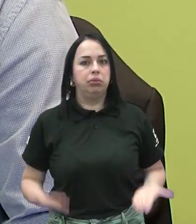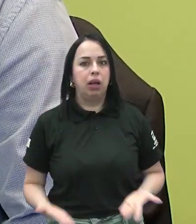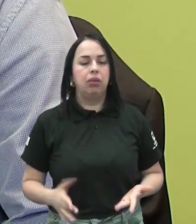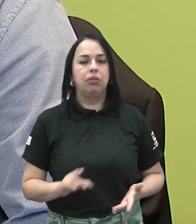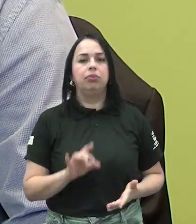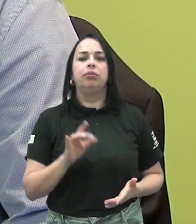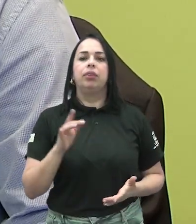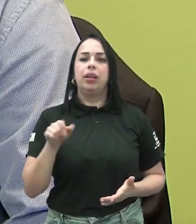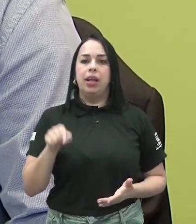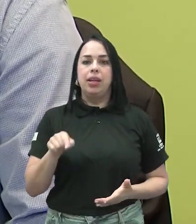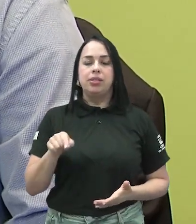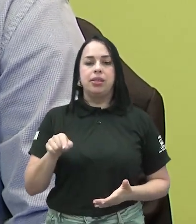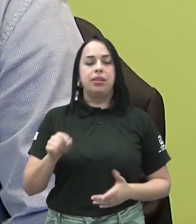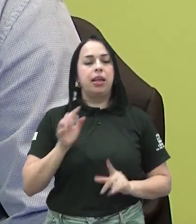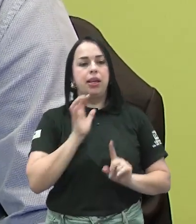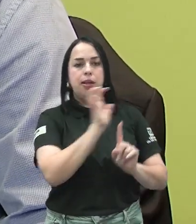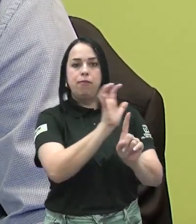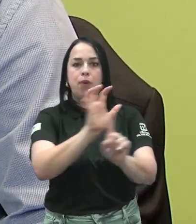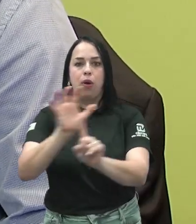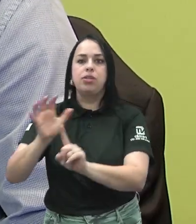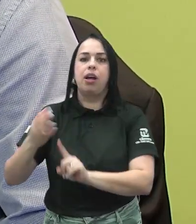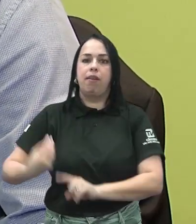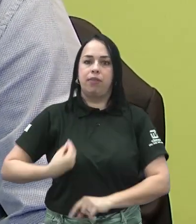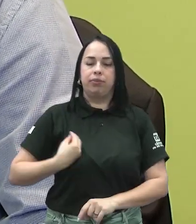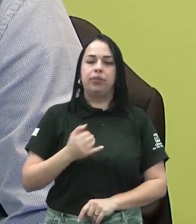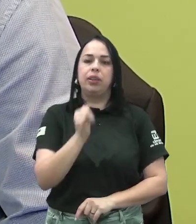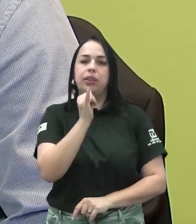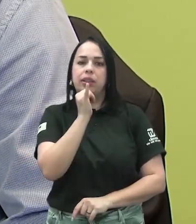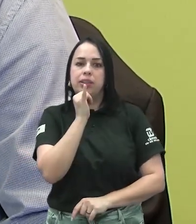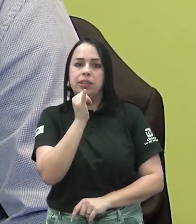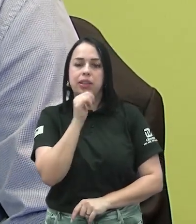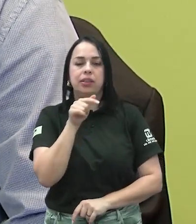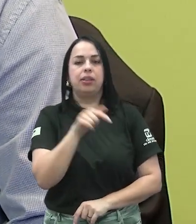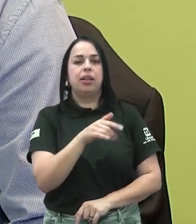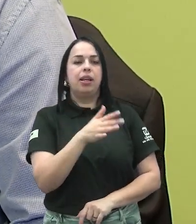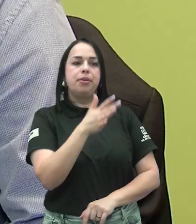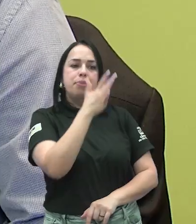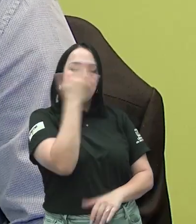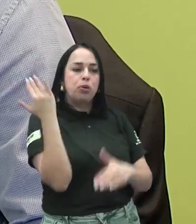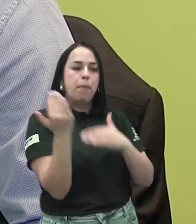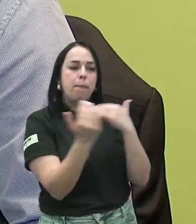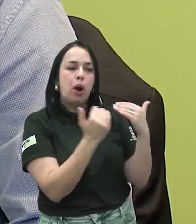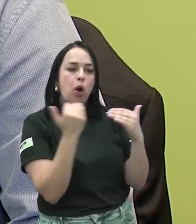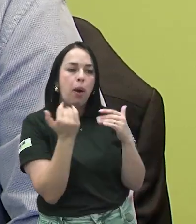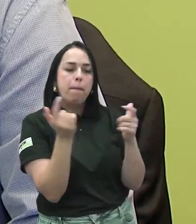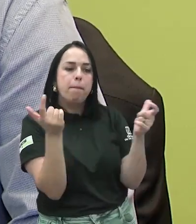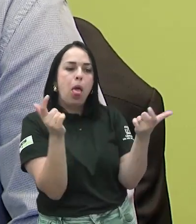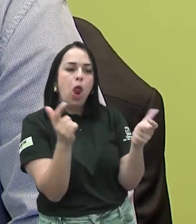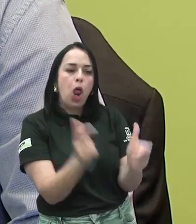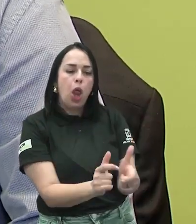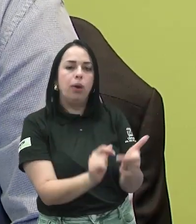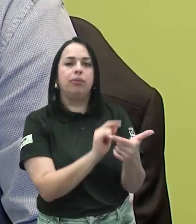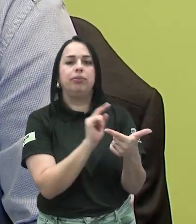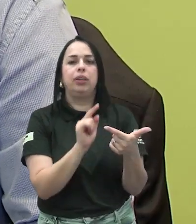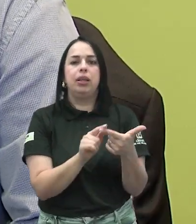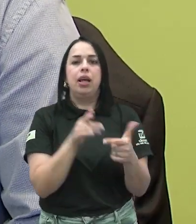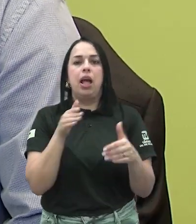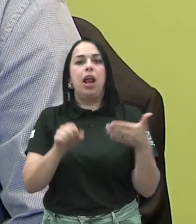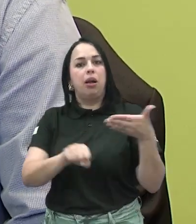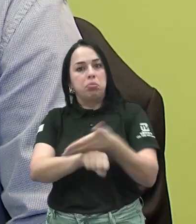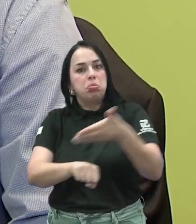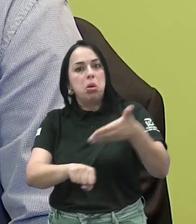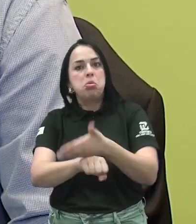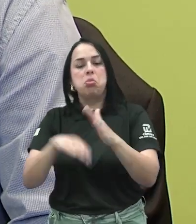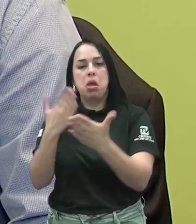um impacto na vida das pessoas que moram aqui. Com taxa de mortalidade baixa, com as pessoas que